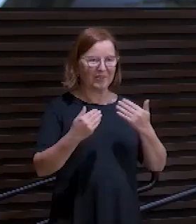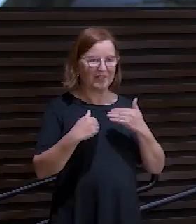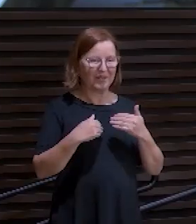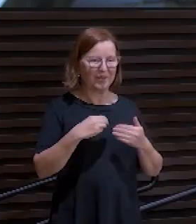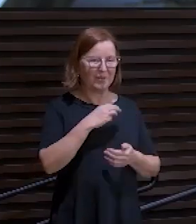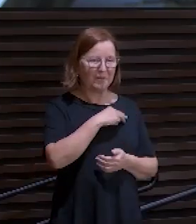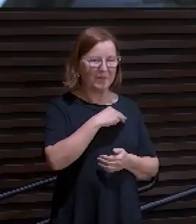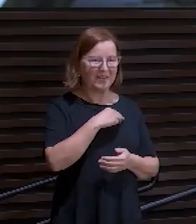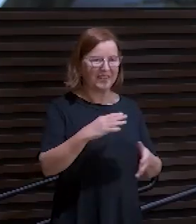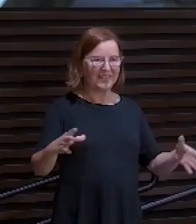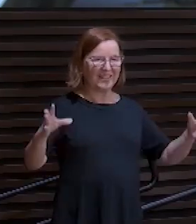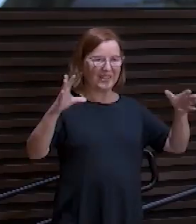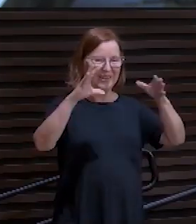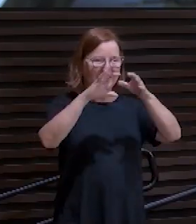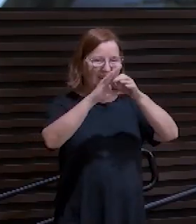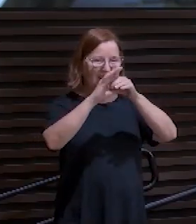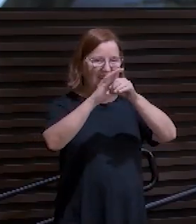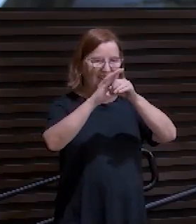no Senhor.